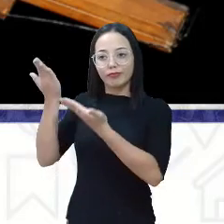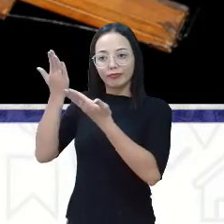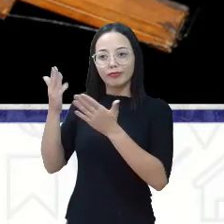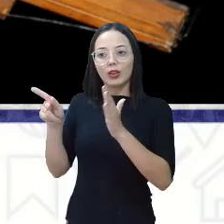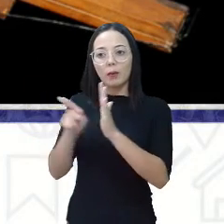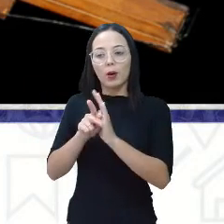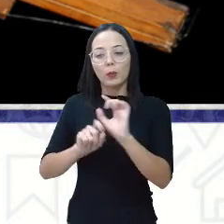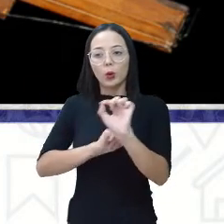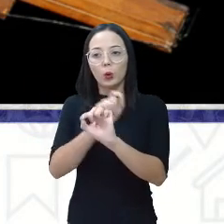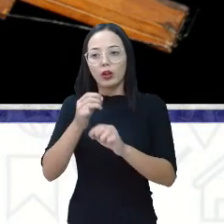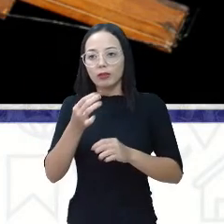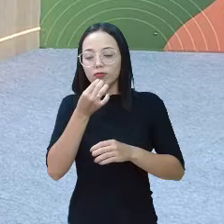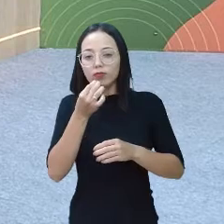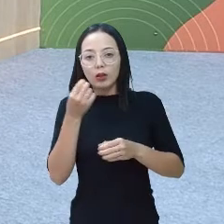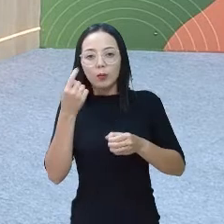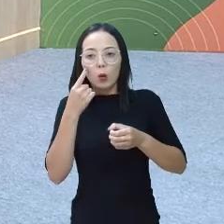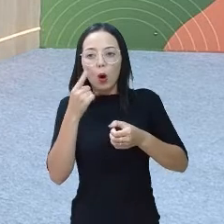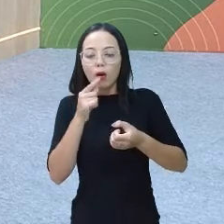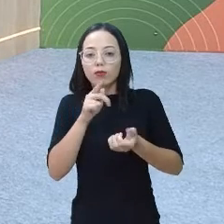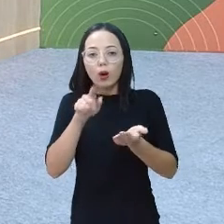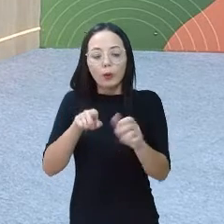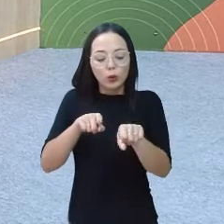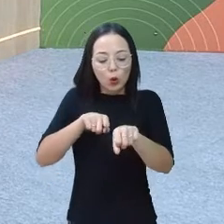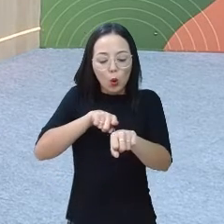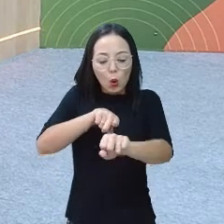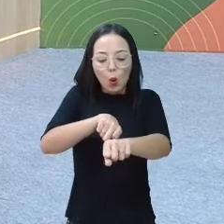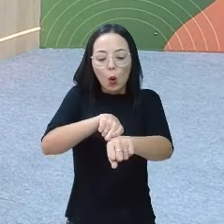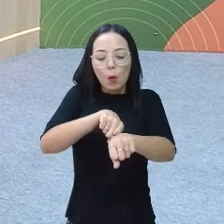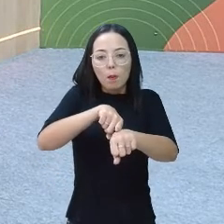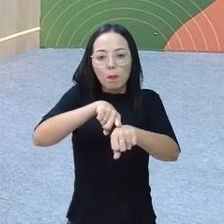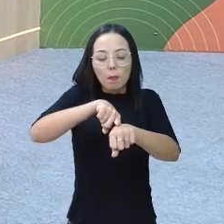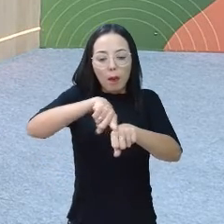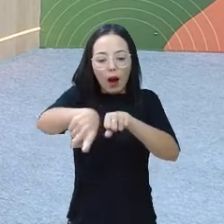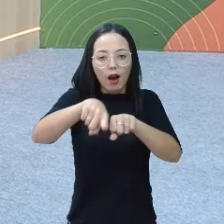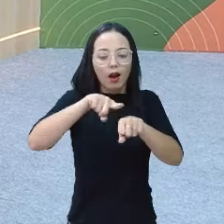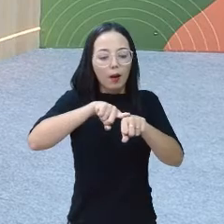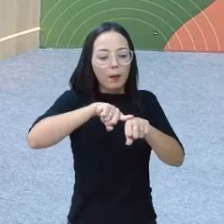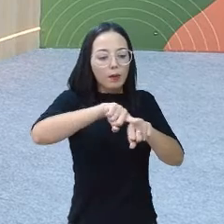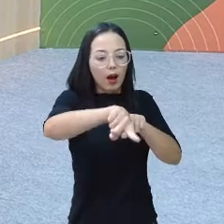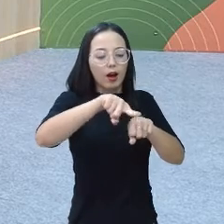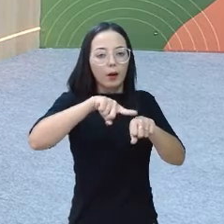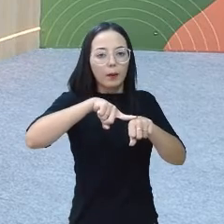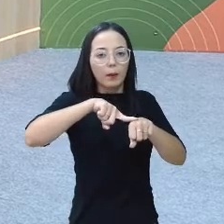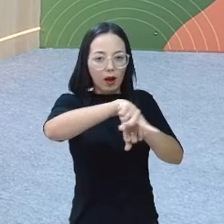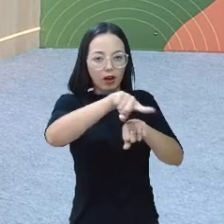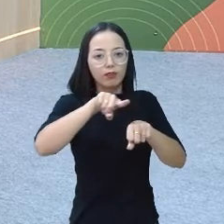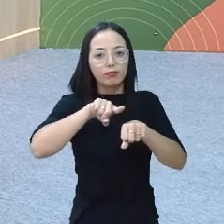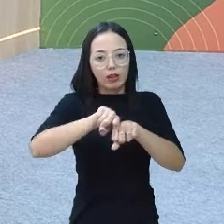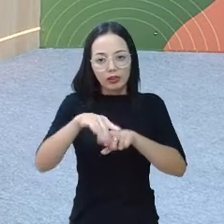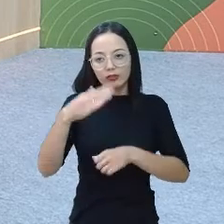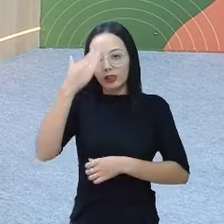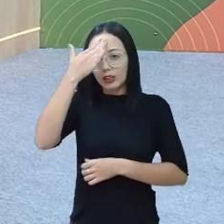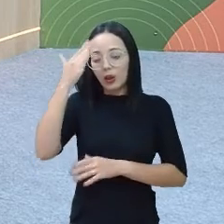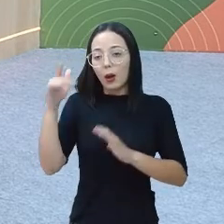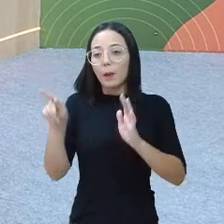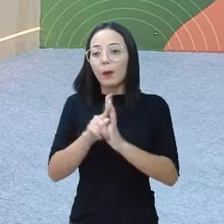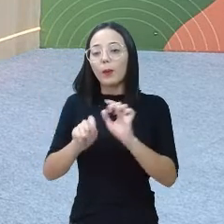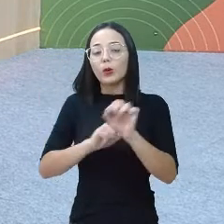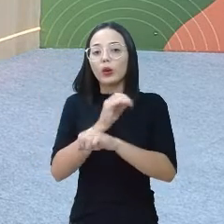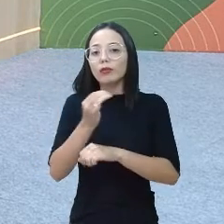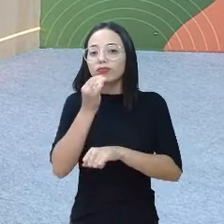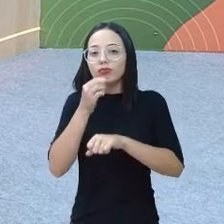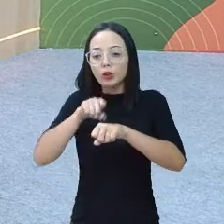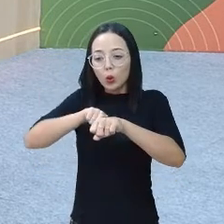você coloca a seta ela é colocada ali e quando você dispara, Isso aí, nessa balestra gigante, quando a